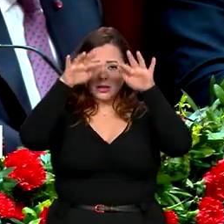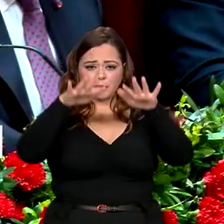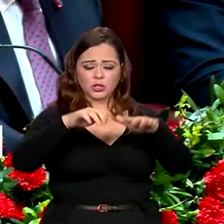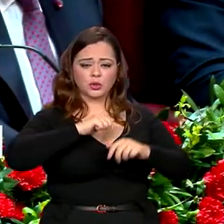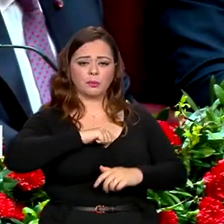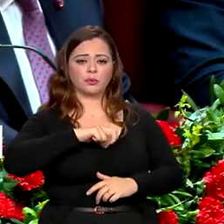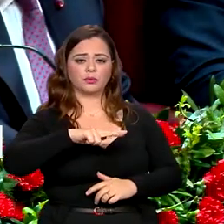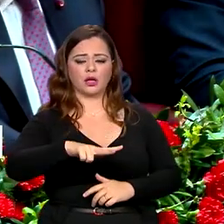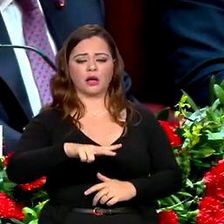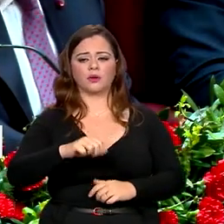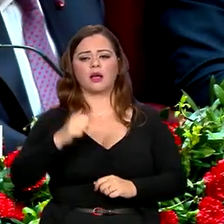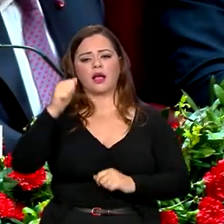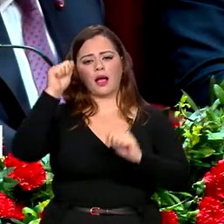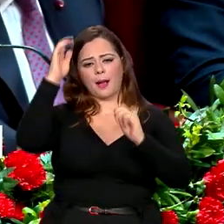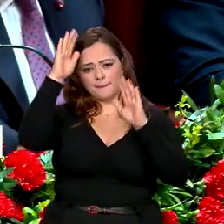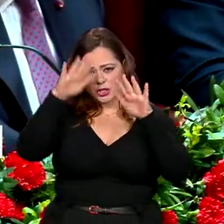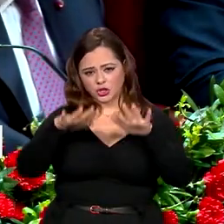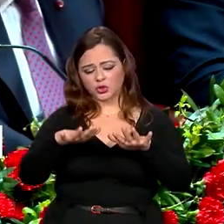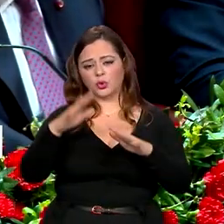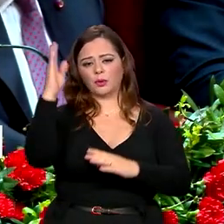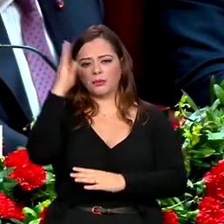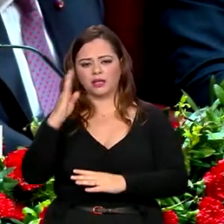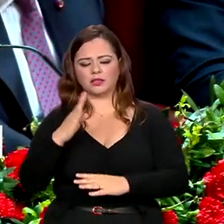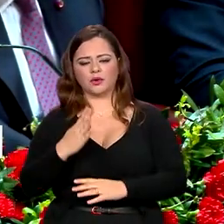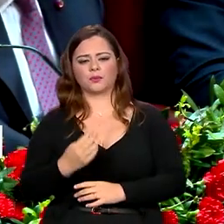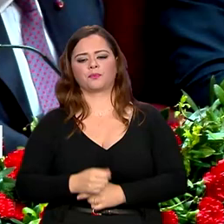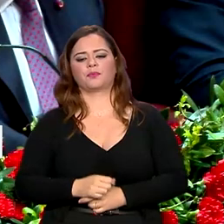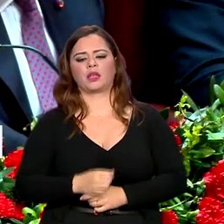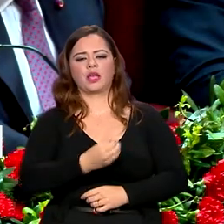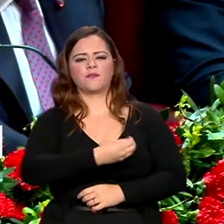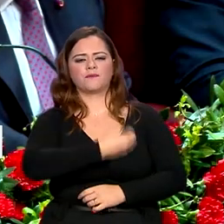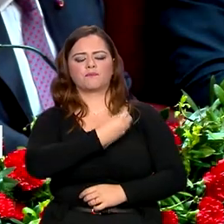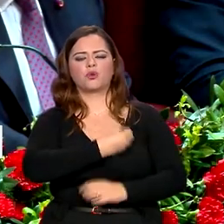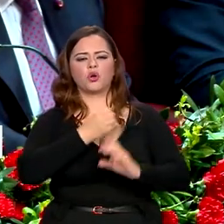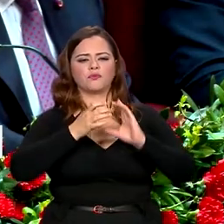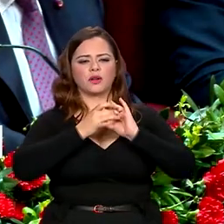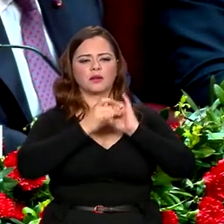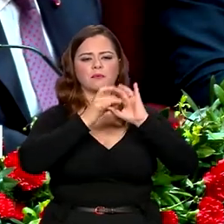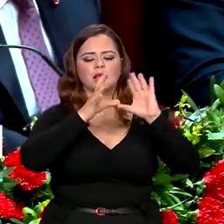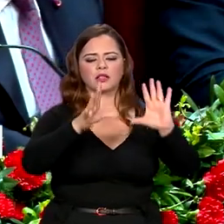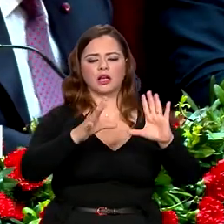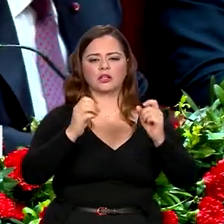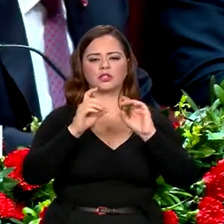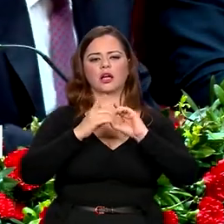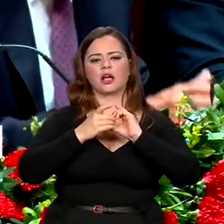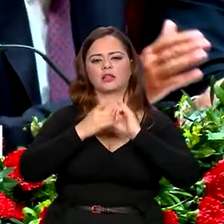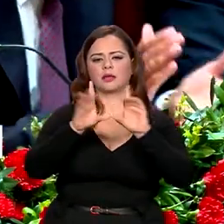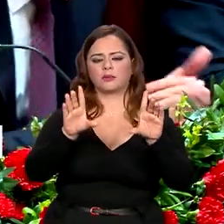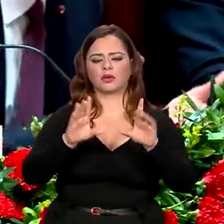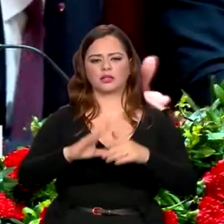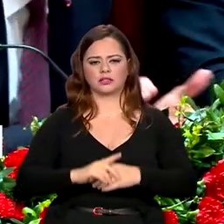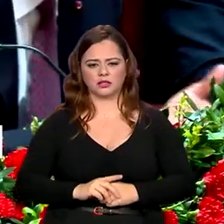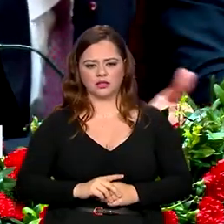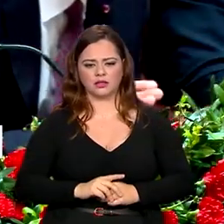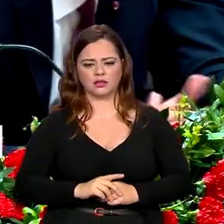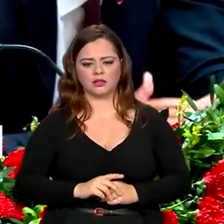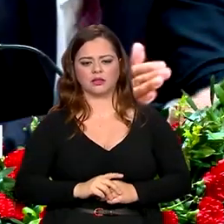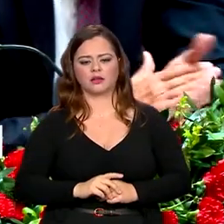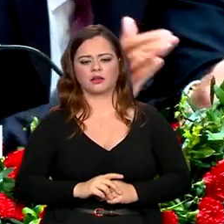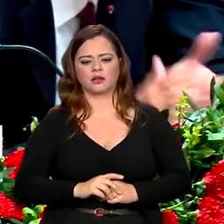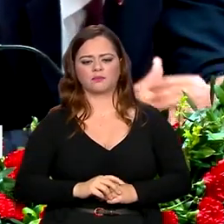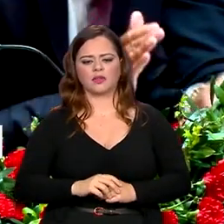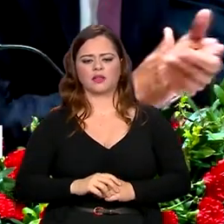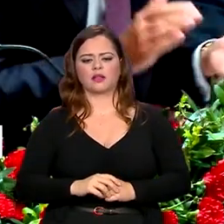Portugal, abençoe o Brasil e viva a liberdade e a democracia. E não ao